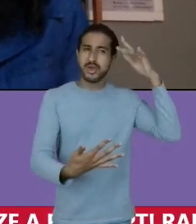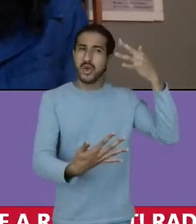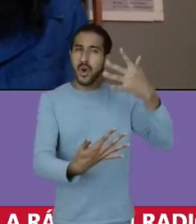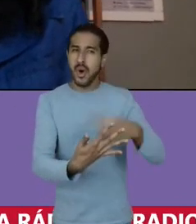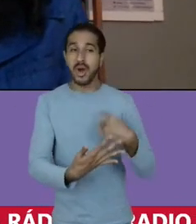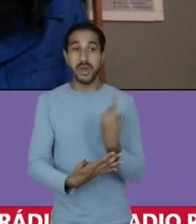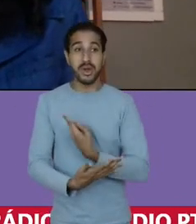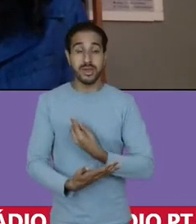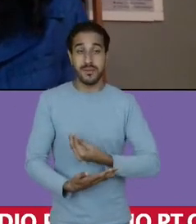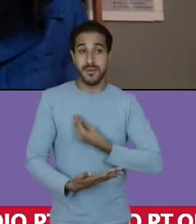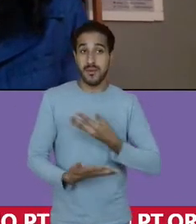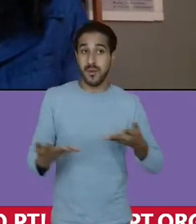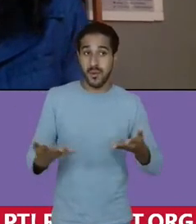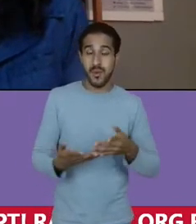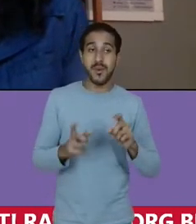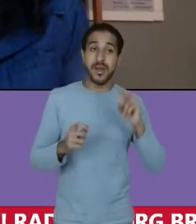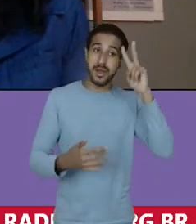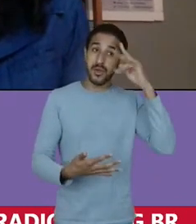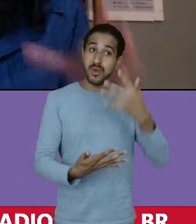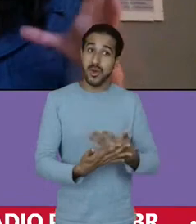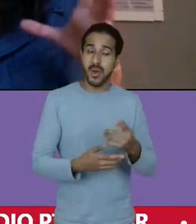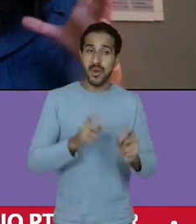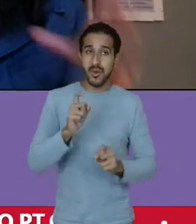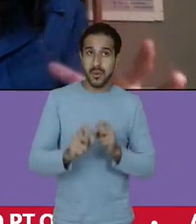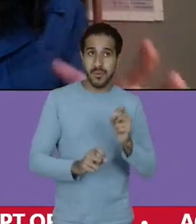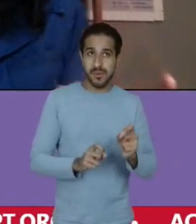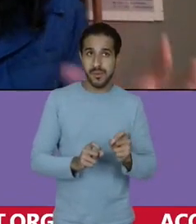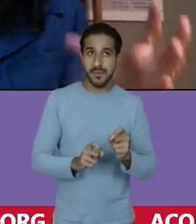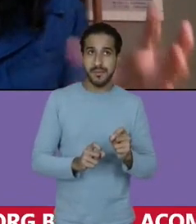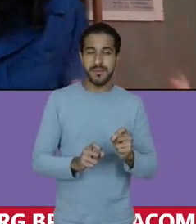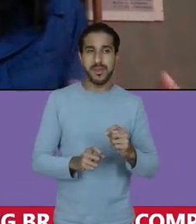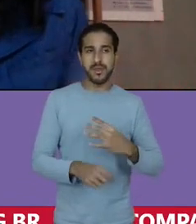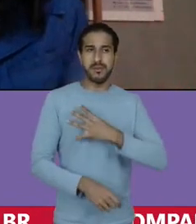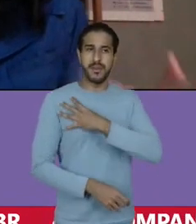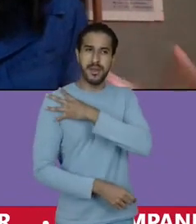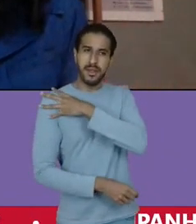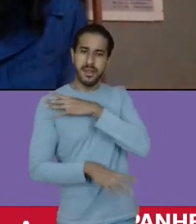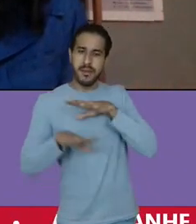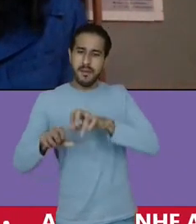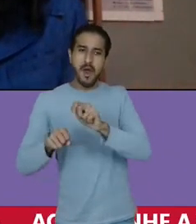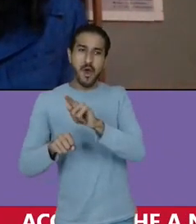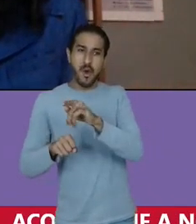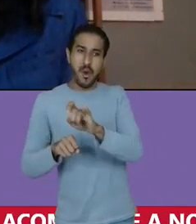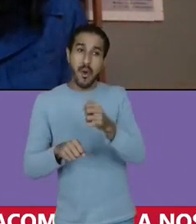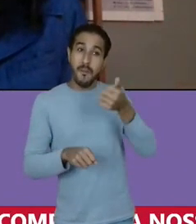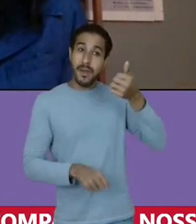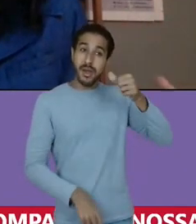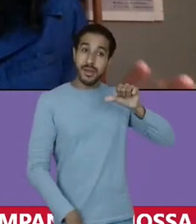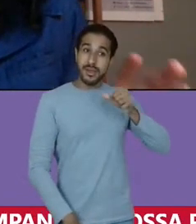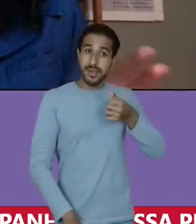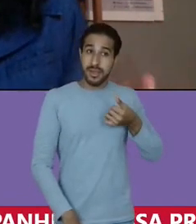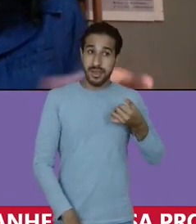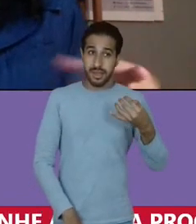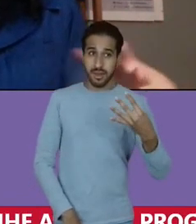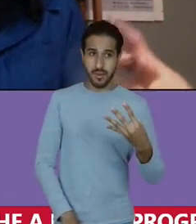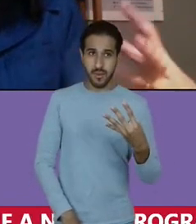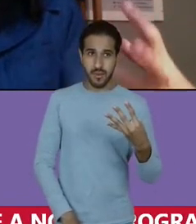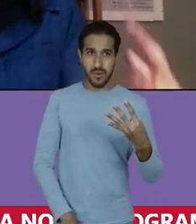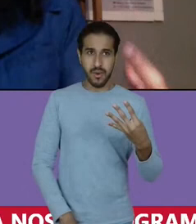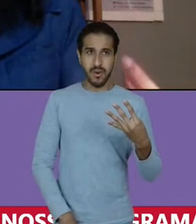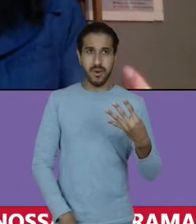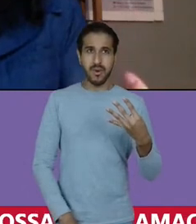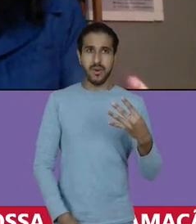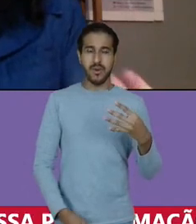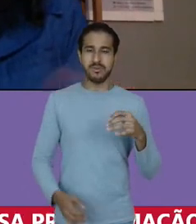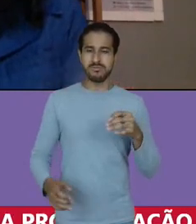que a gente está vivendo hoje? A história é: os militares deram um golpe em 64, né? Eles